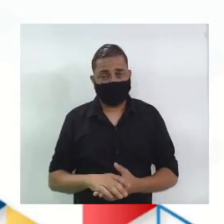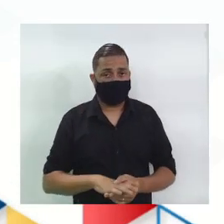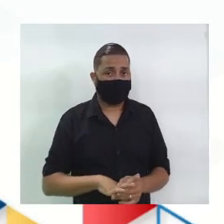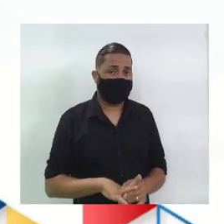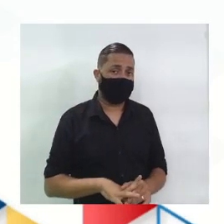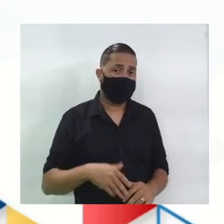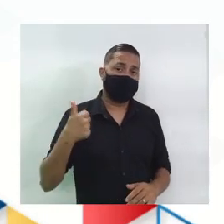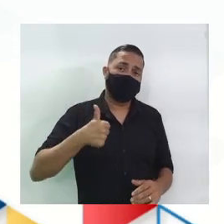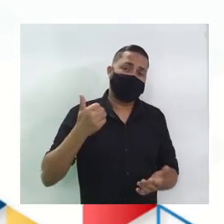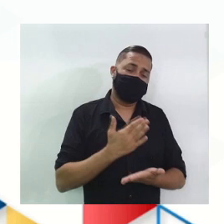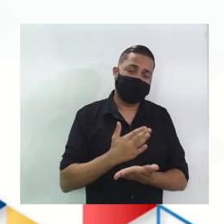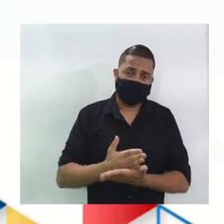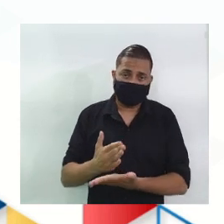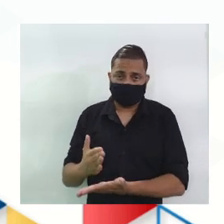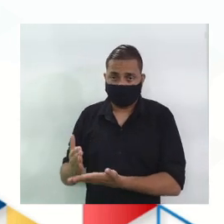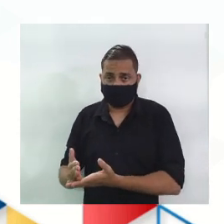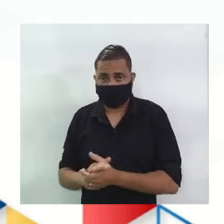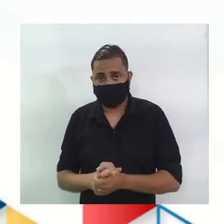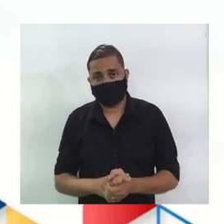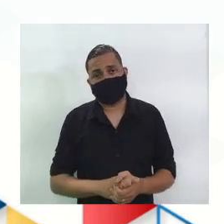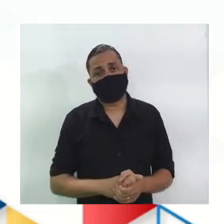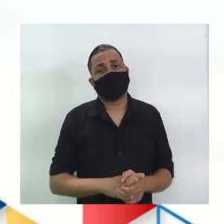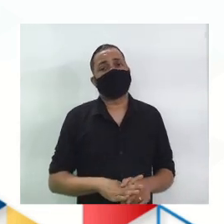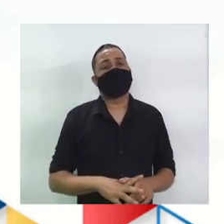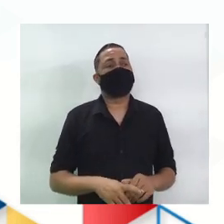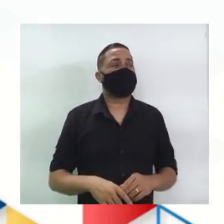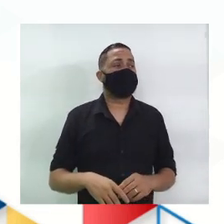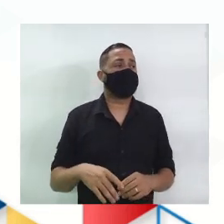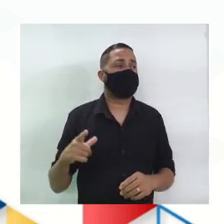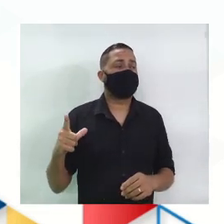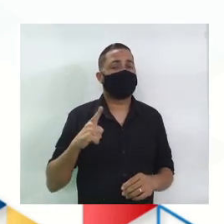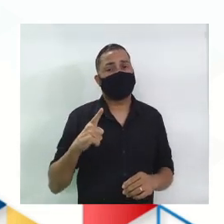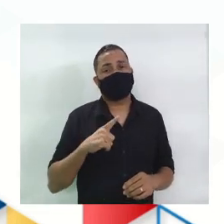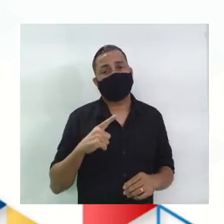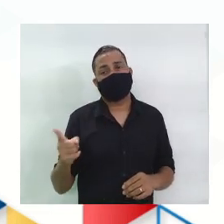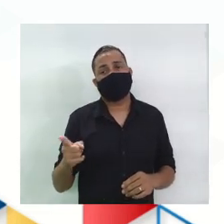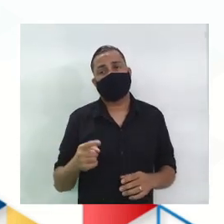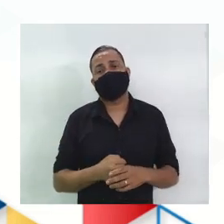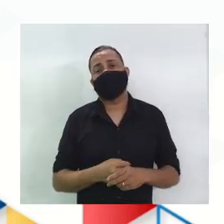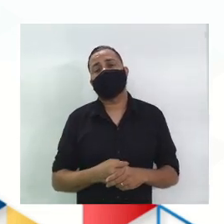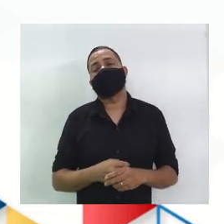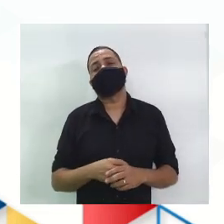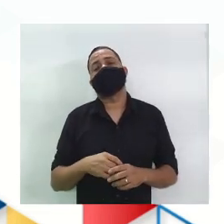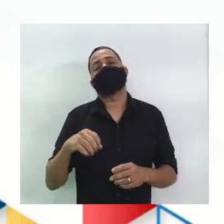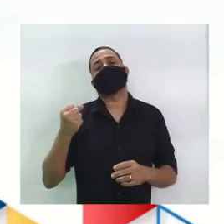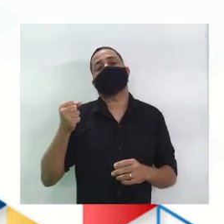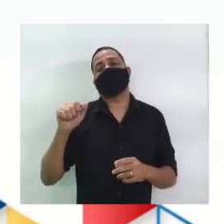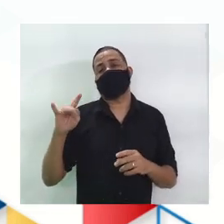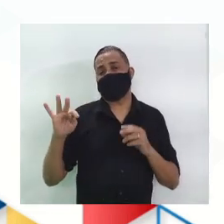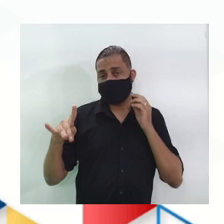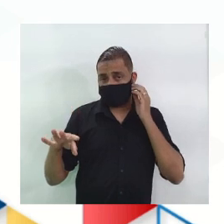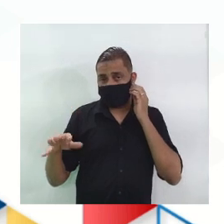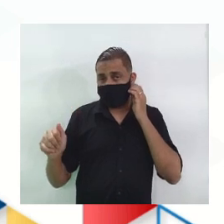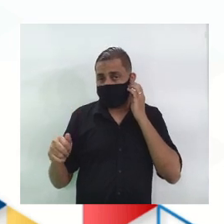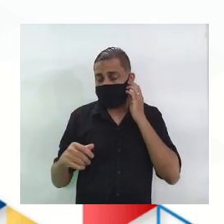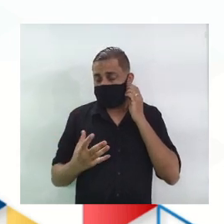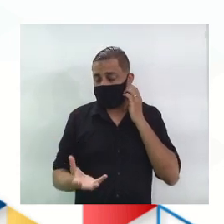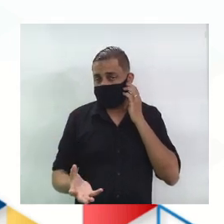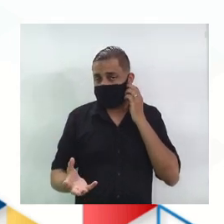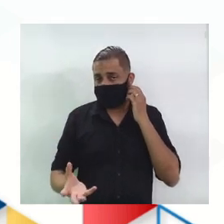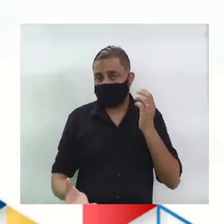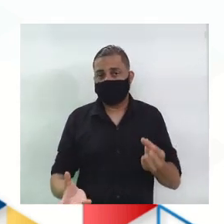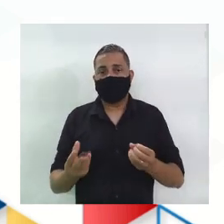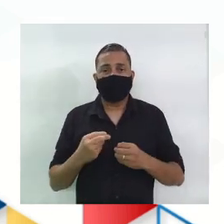A primeira parte da iniciação é uma cerimônia. Nessa cerimônia, o devoto recebe de